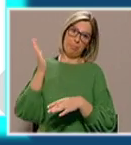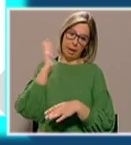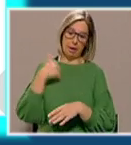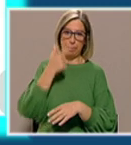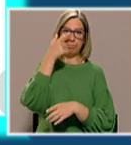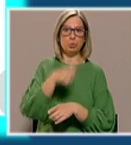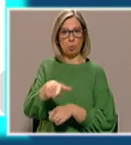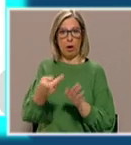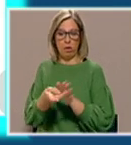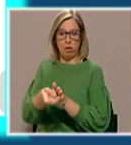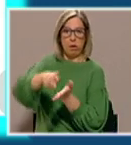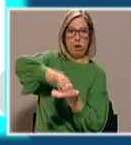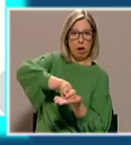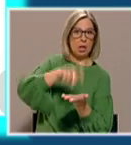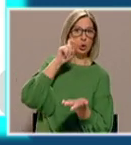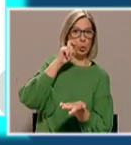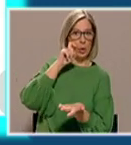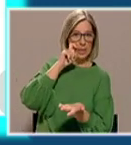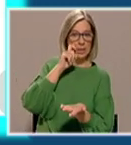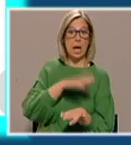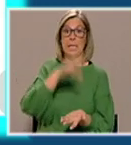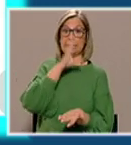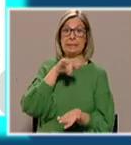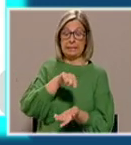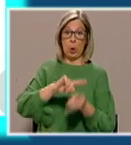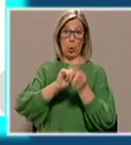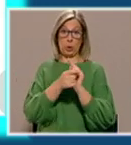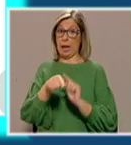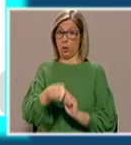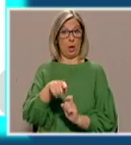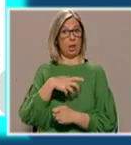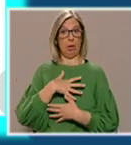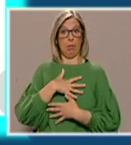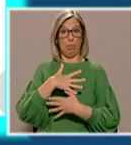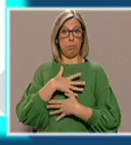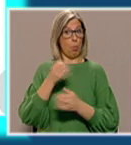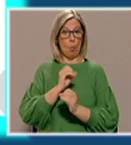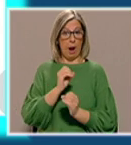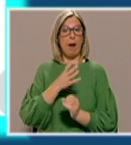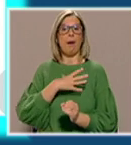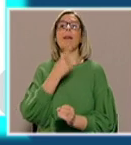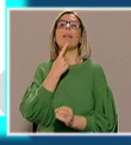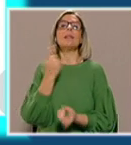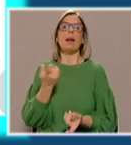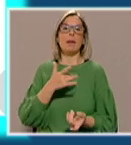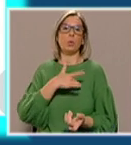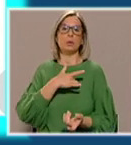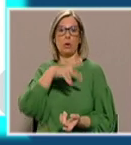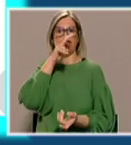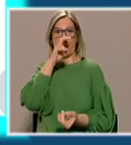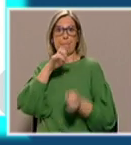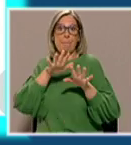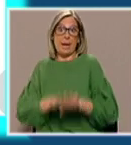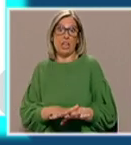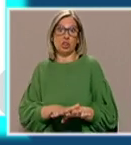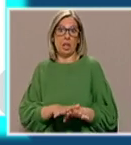segurança. Se a vítima não ventila, ou seja, não está a respirar, quer dizer que ela está em paragem cardiorrespiratória, então aqui o que é que devemos